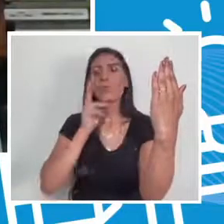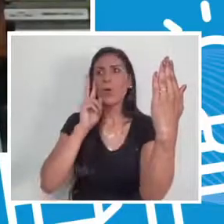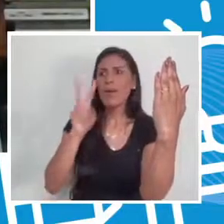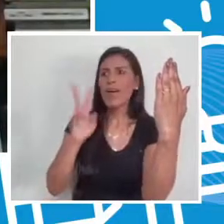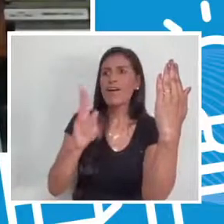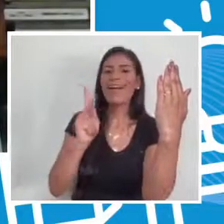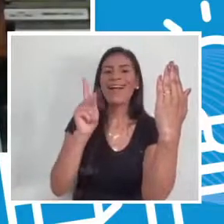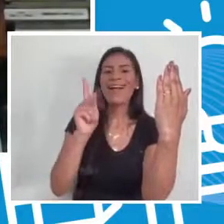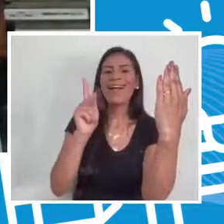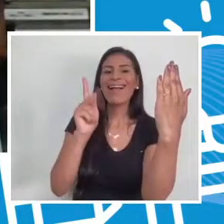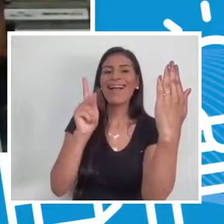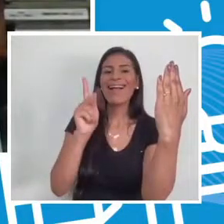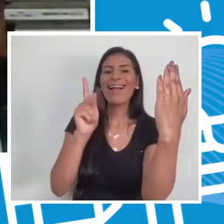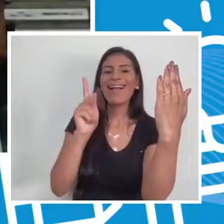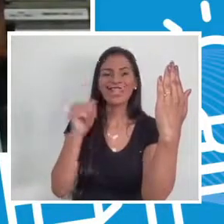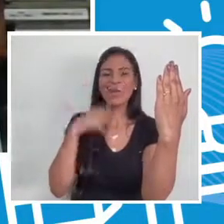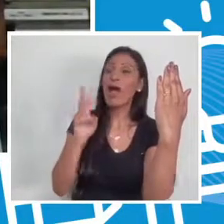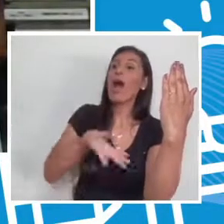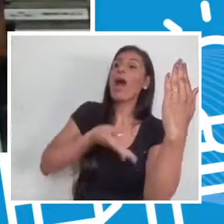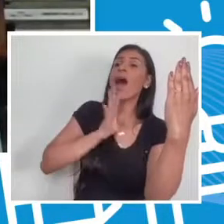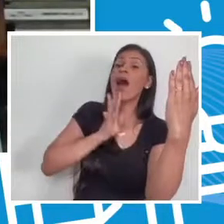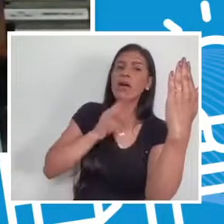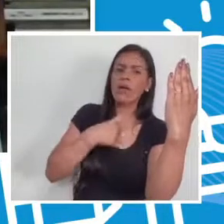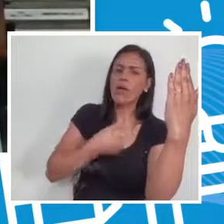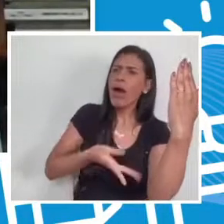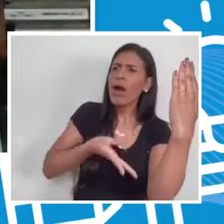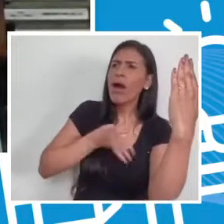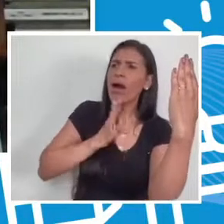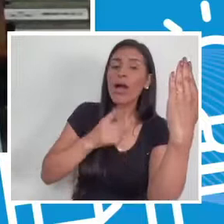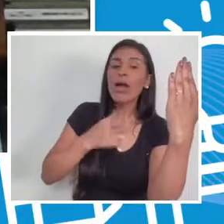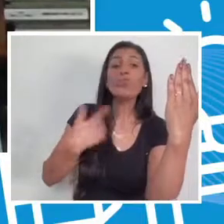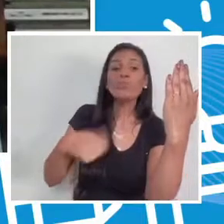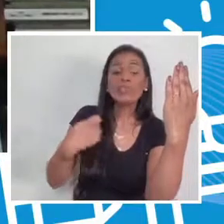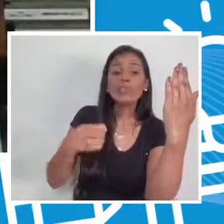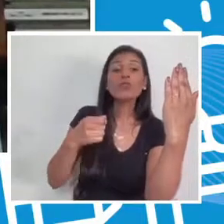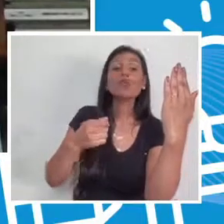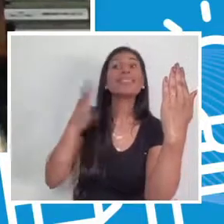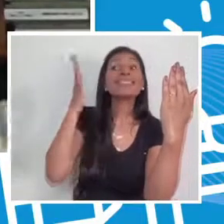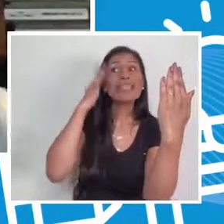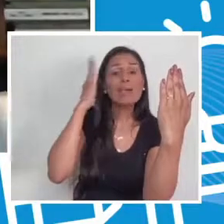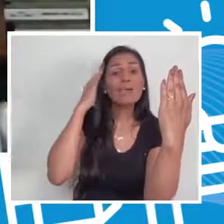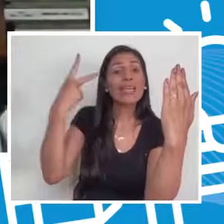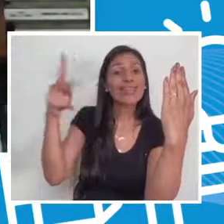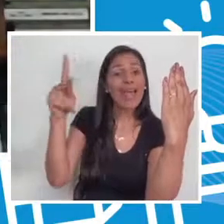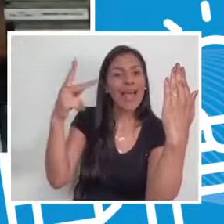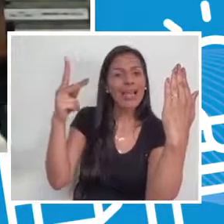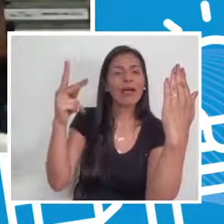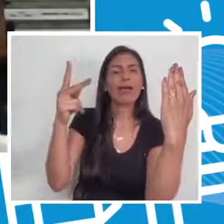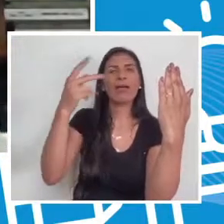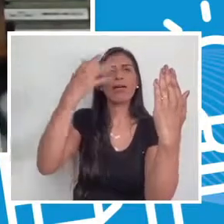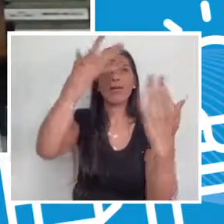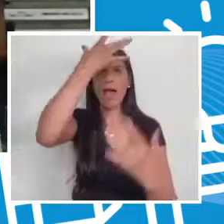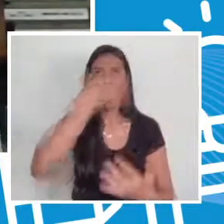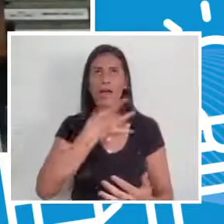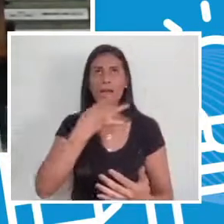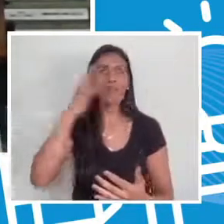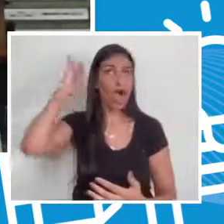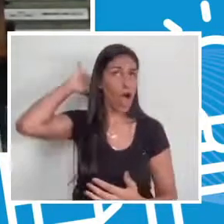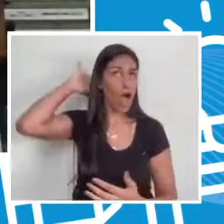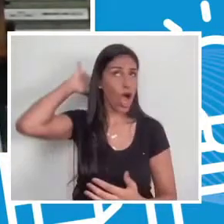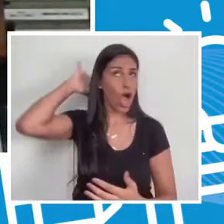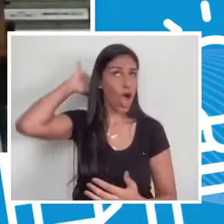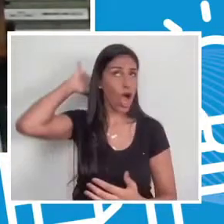de costas, eventualmente, né? À medida que a familiaridade aumenta, a gente reconhece as pessoas por vários ângulos. E